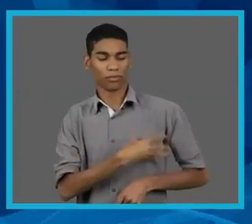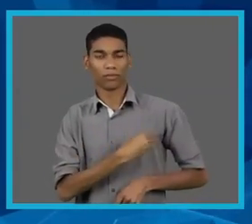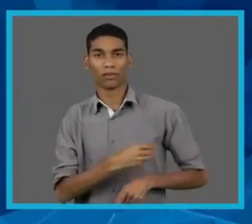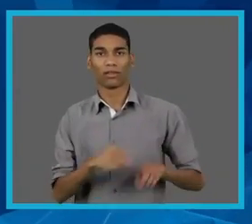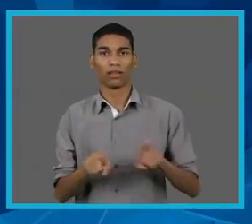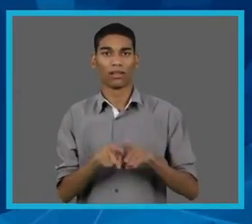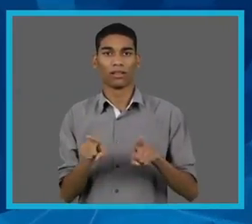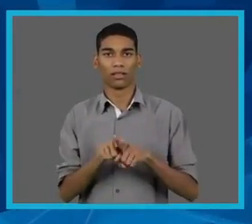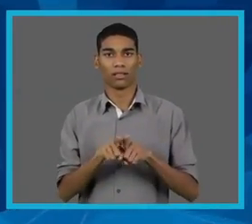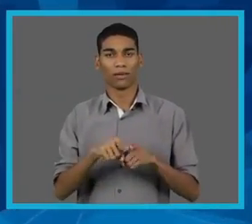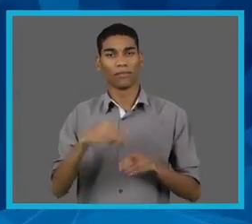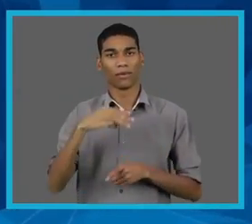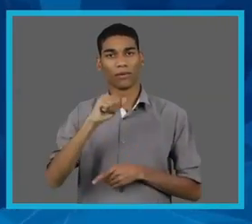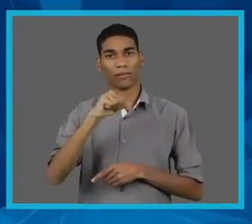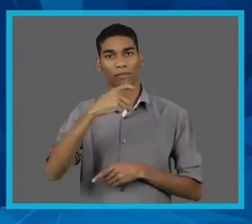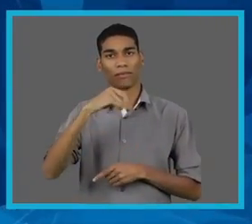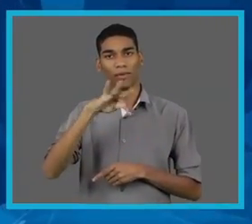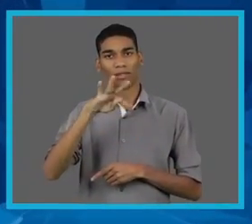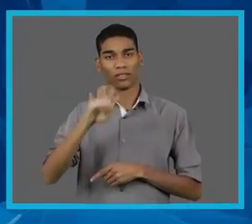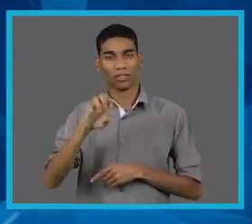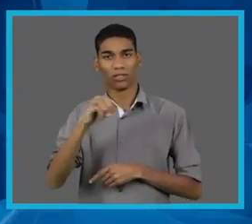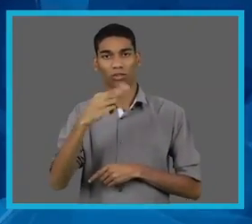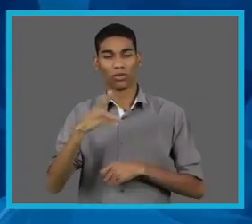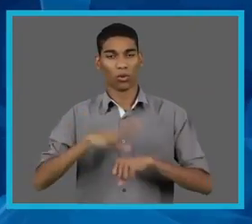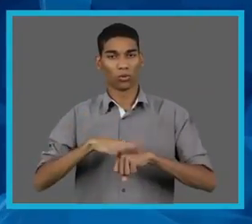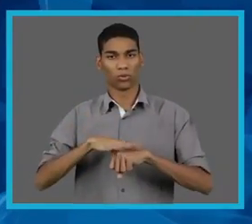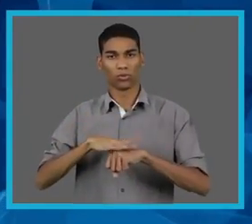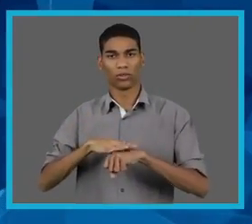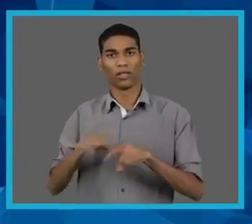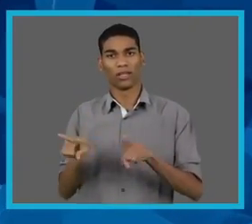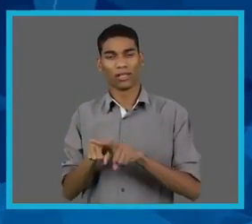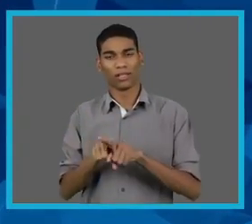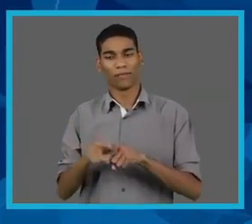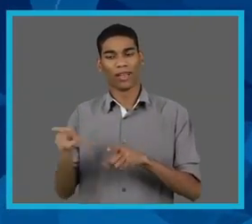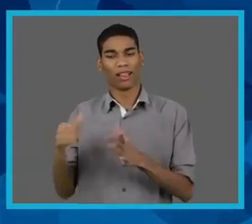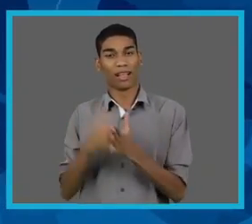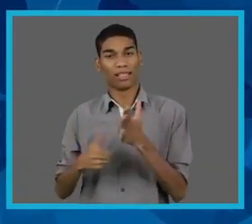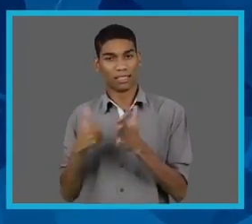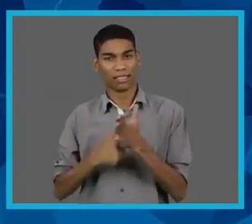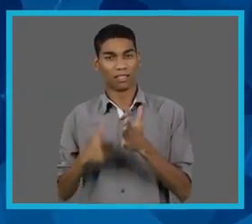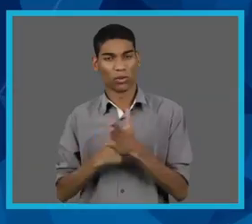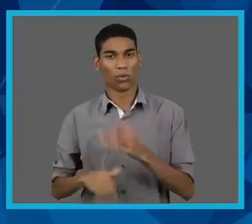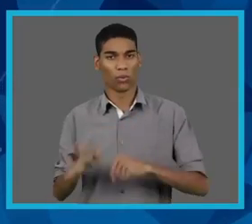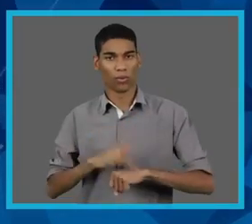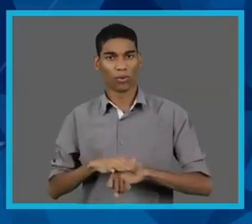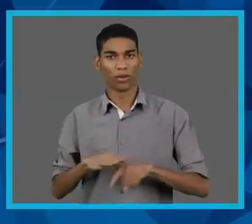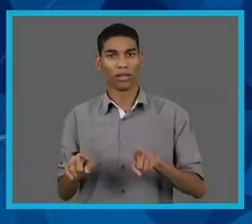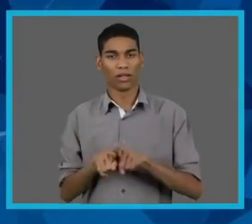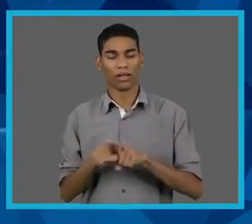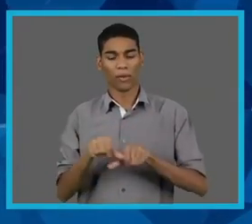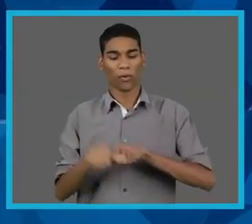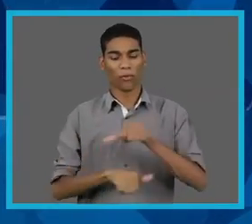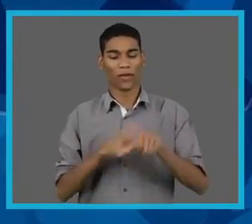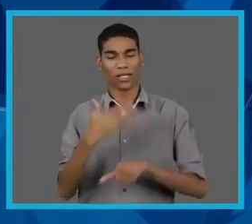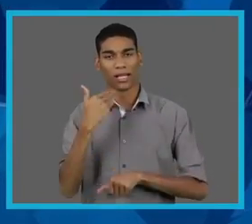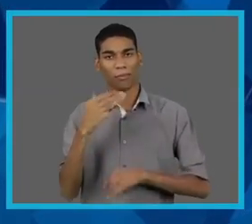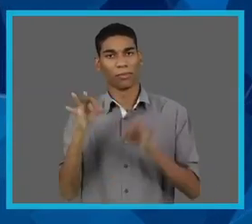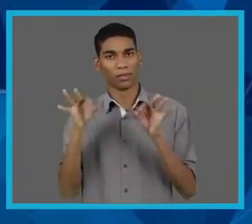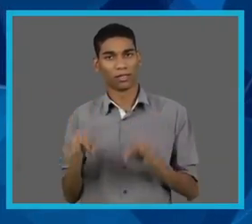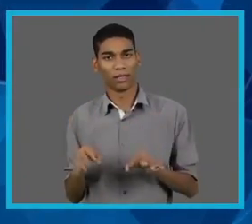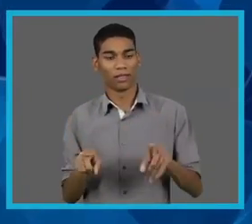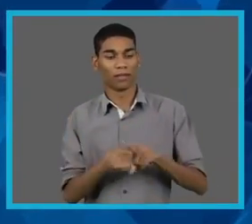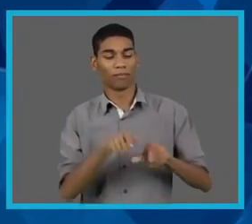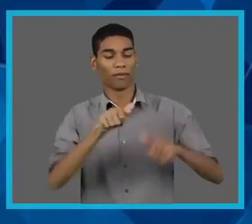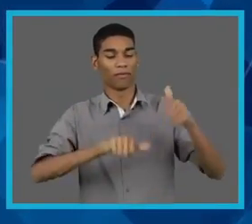mamário, incidência de mastite e doenças de casco, resistência a doenças, conversão alimentar